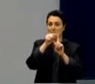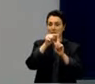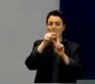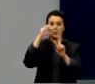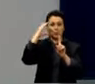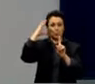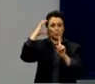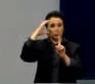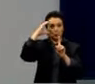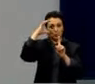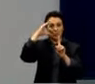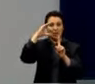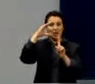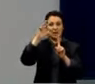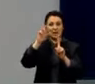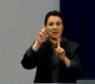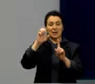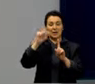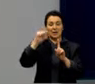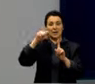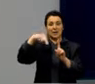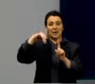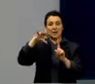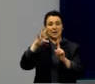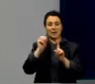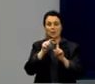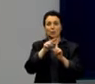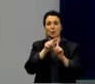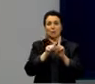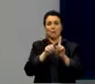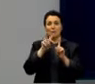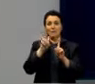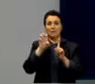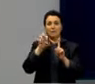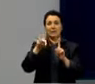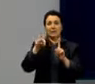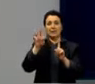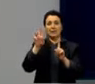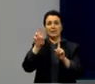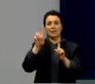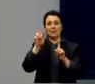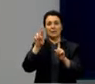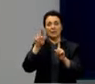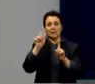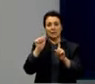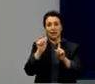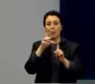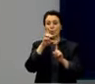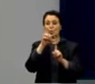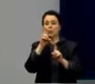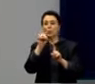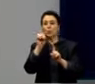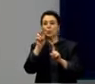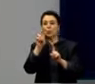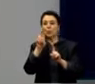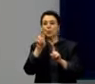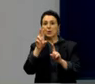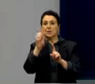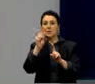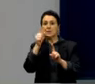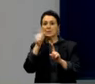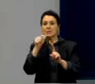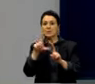cranial. Posição anterior ou ventral. Posição posterior ou dorsal. E